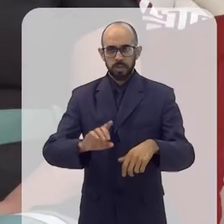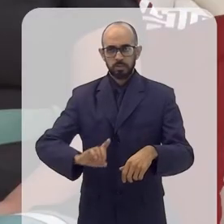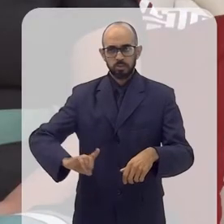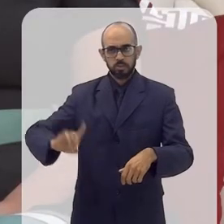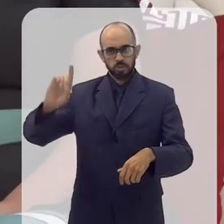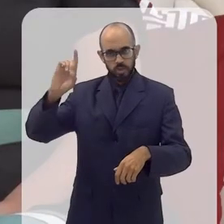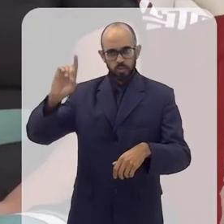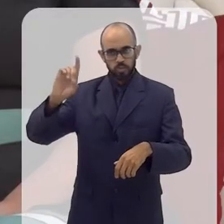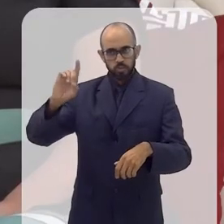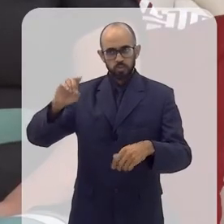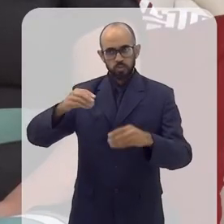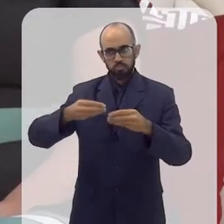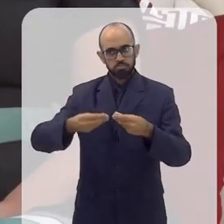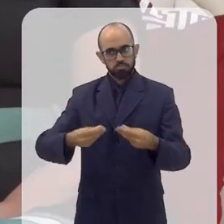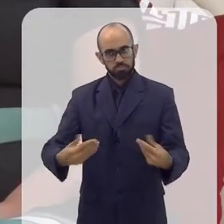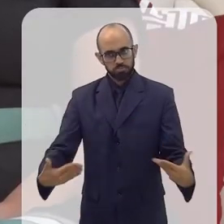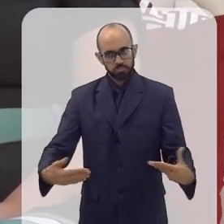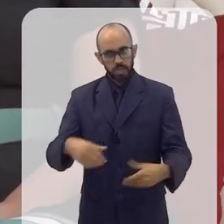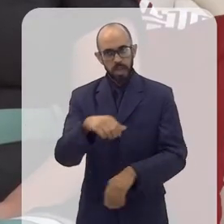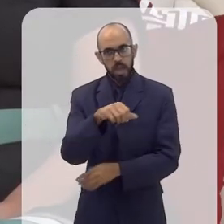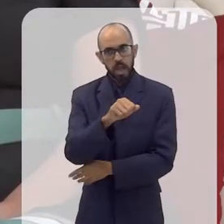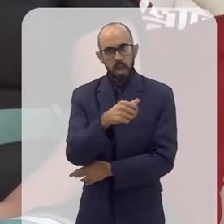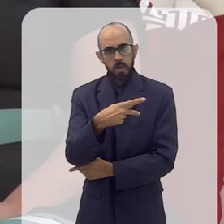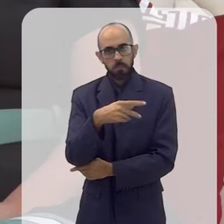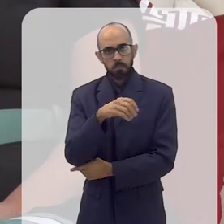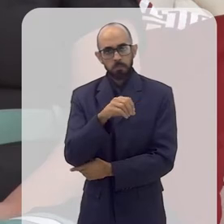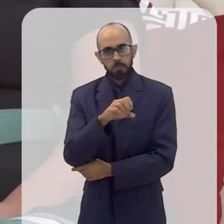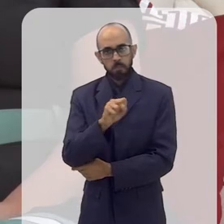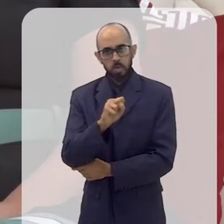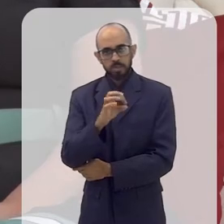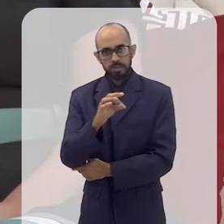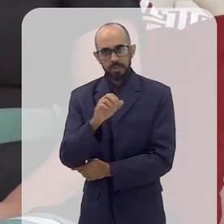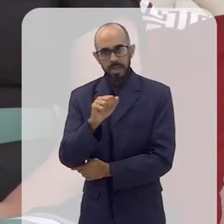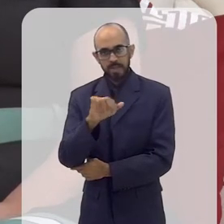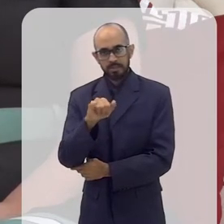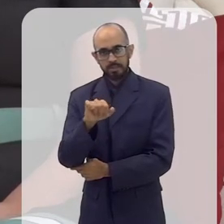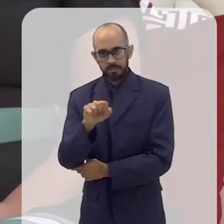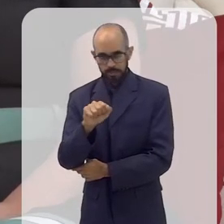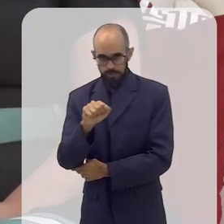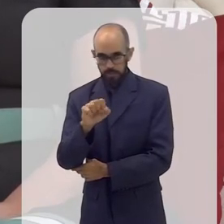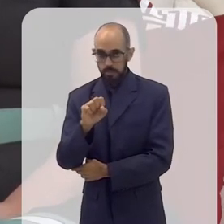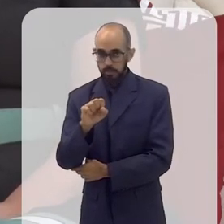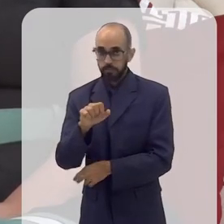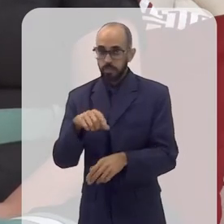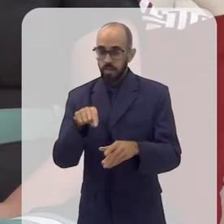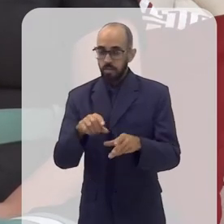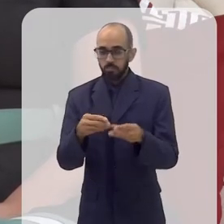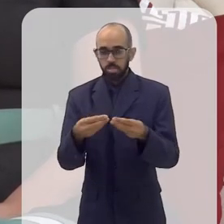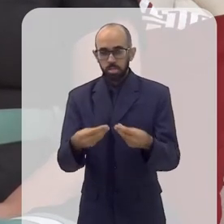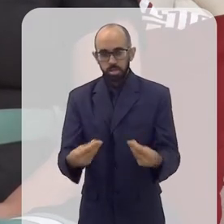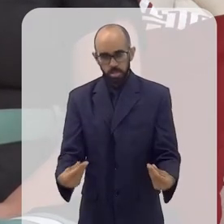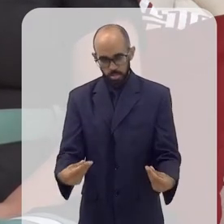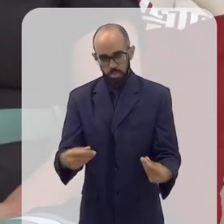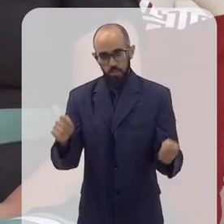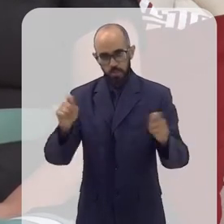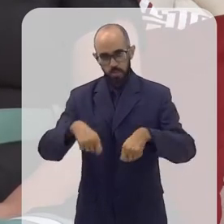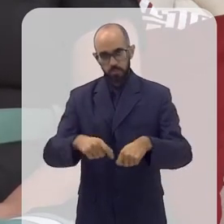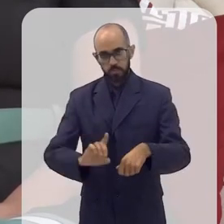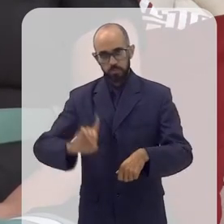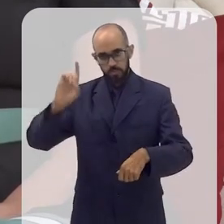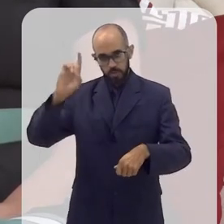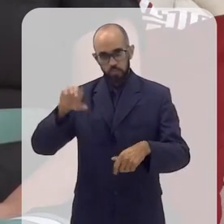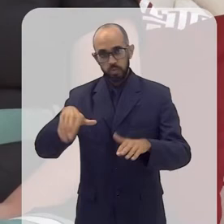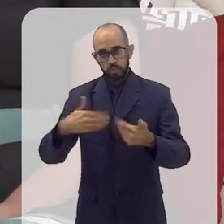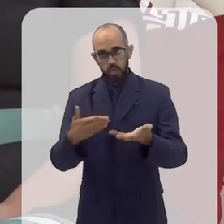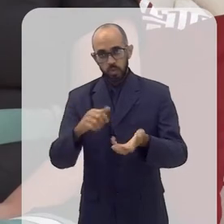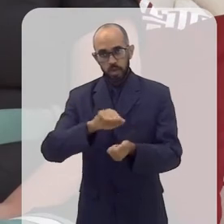foi preconizado nas Escrituras e se chama de apostasia. E que essa igreja foi restaurada, ou seja, trazida de volta